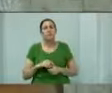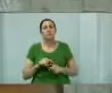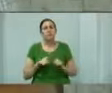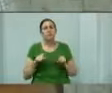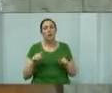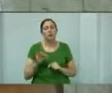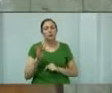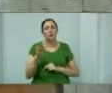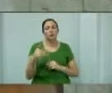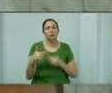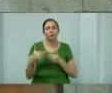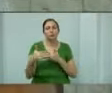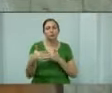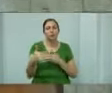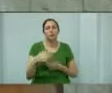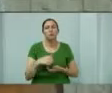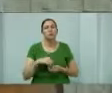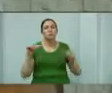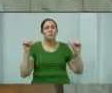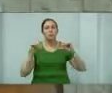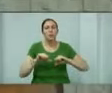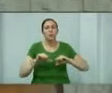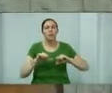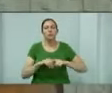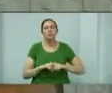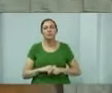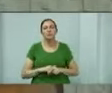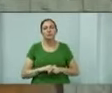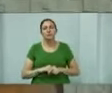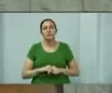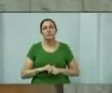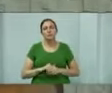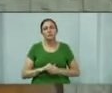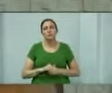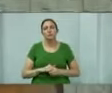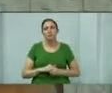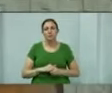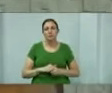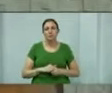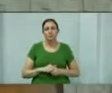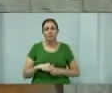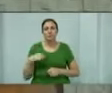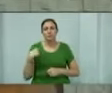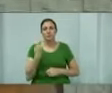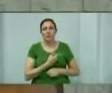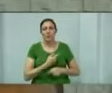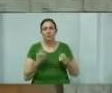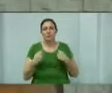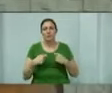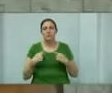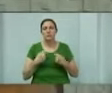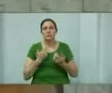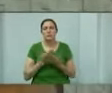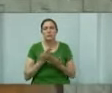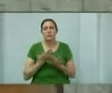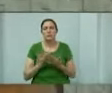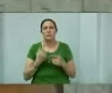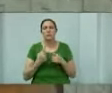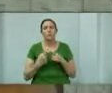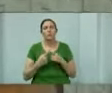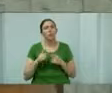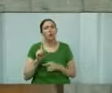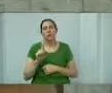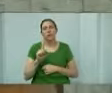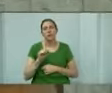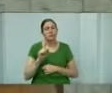ser muito mais forte, e esse tema vai vir à tona, com certeza, e nós vamos ter que se debruçar, porque não é uma solução única